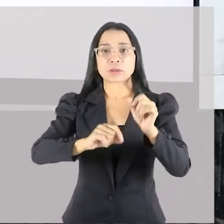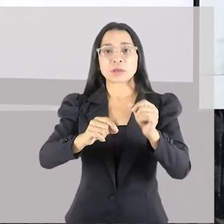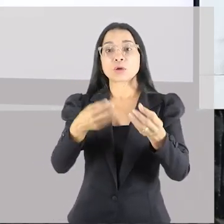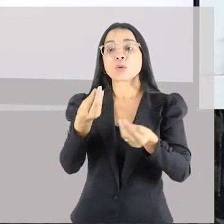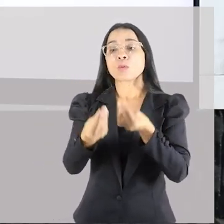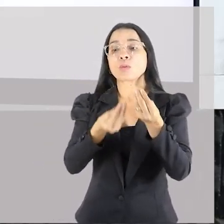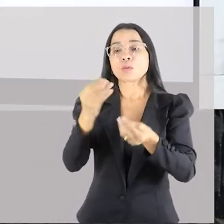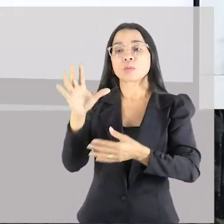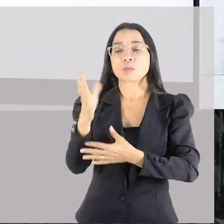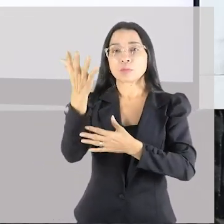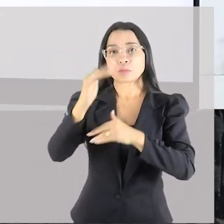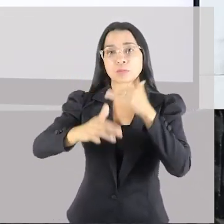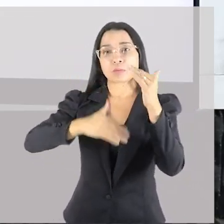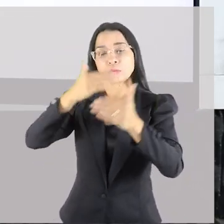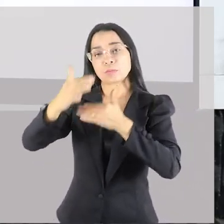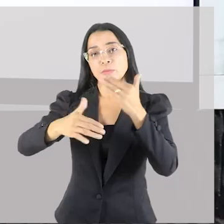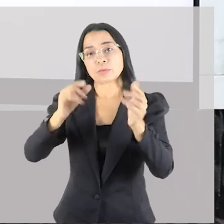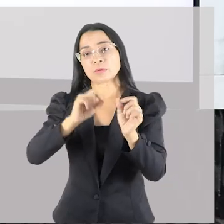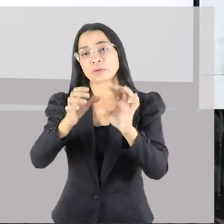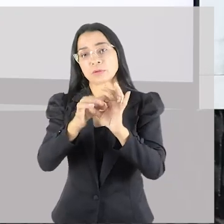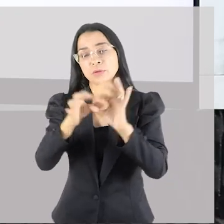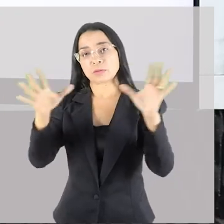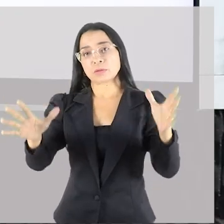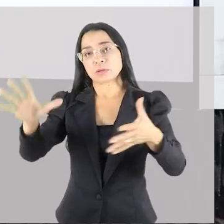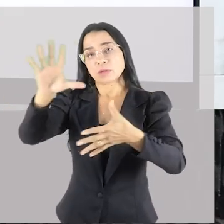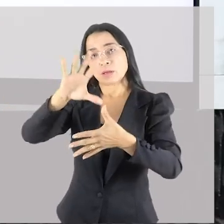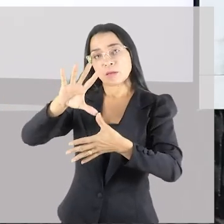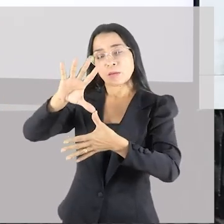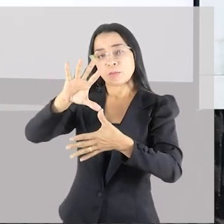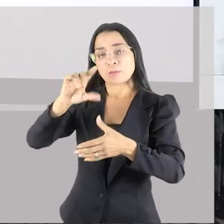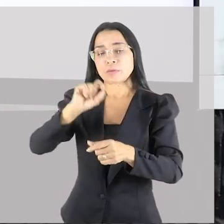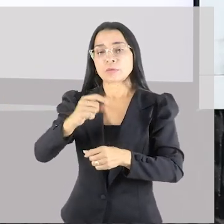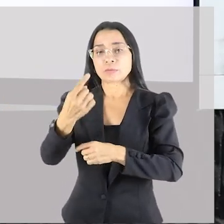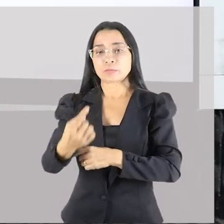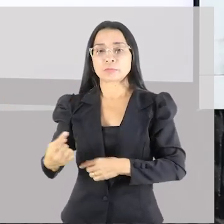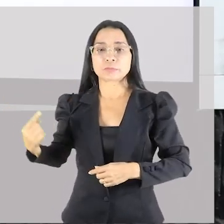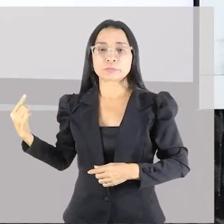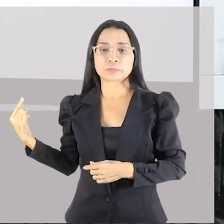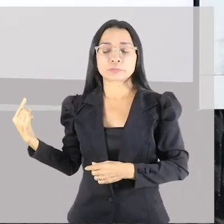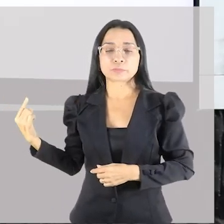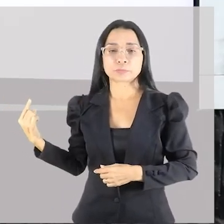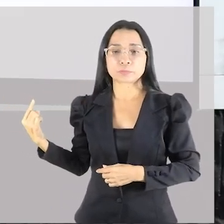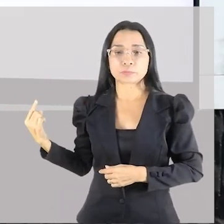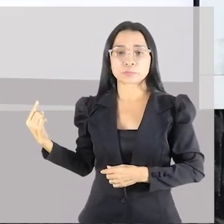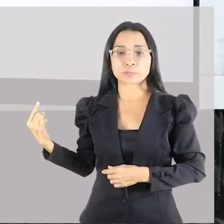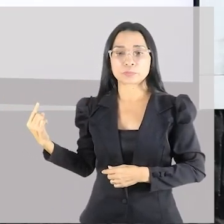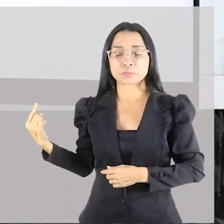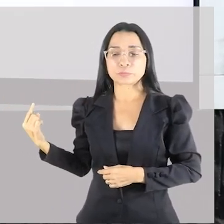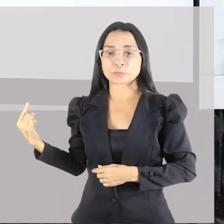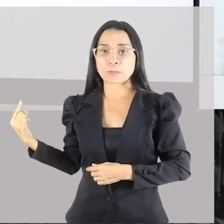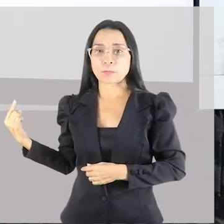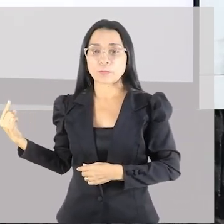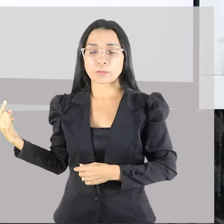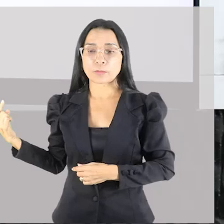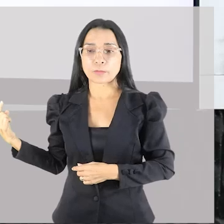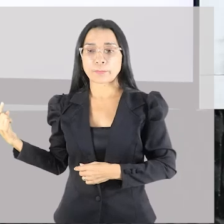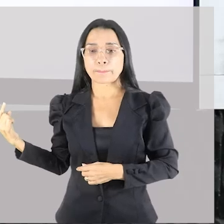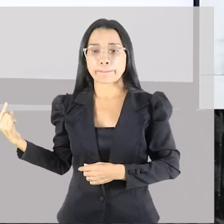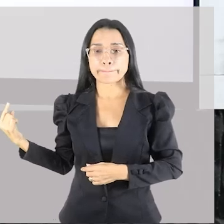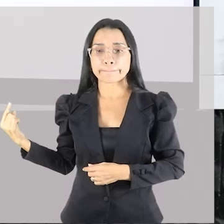América Portuguesa. Acompanhe. A Revolução Liberal do Porto. As cortes portuguesas